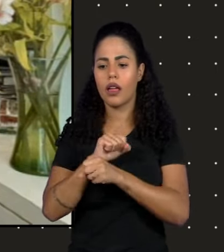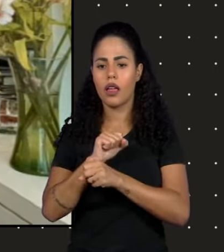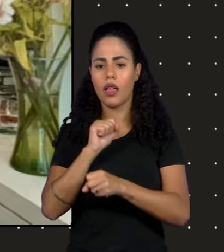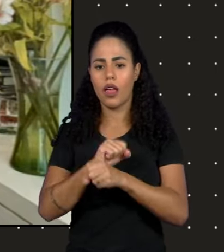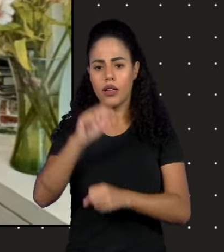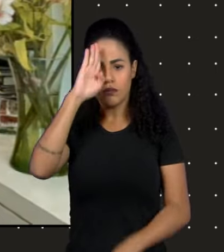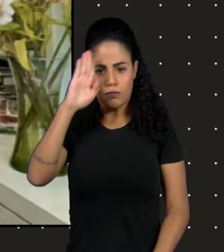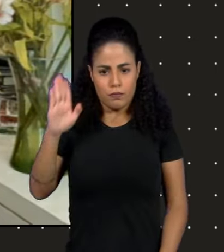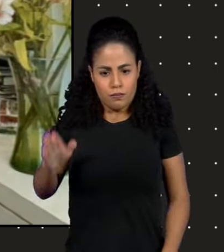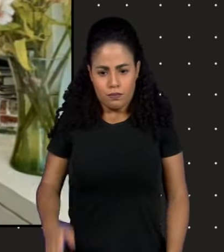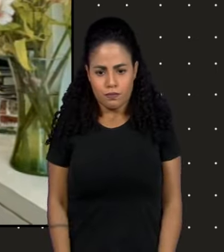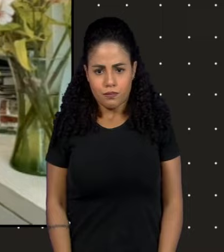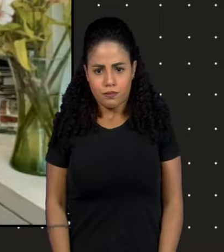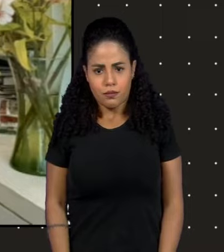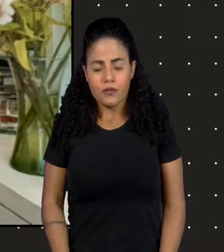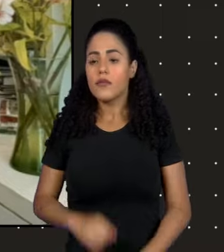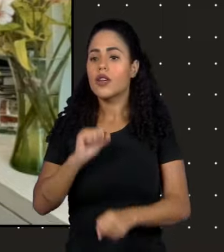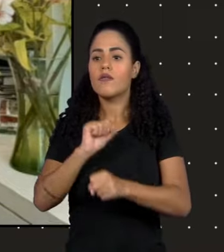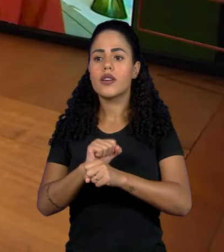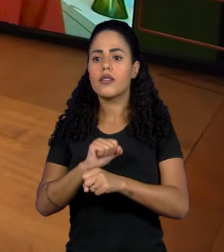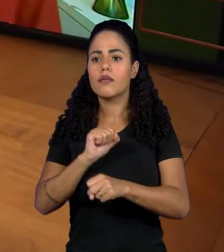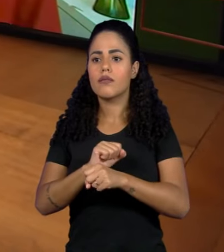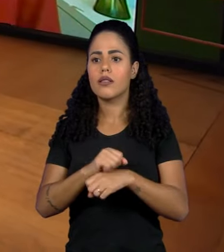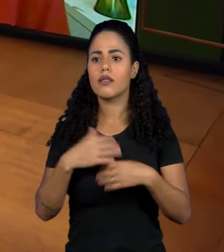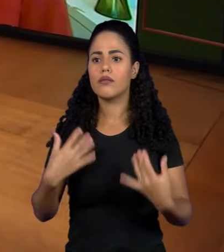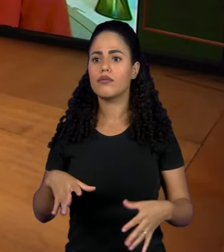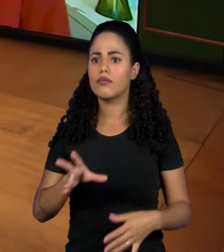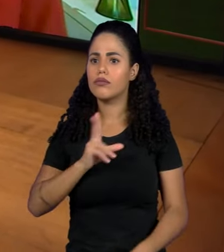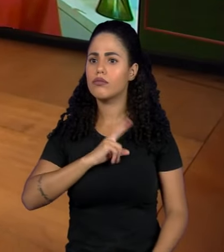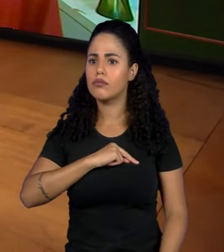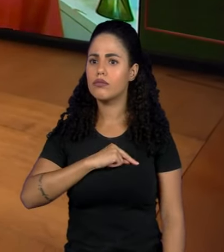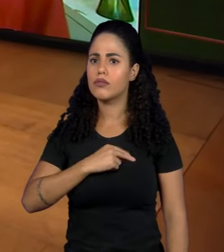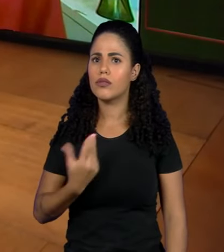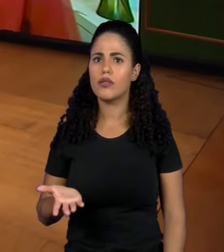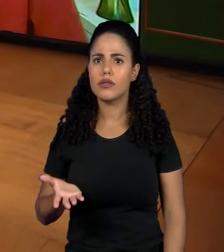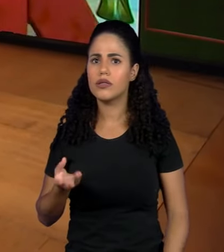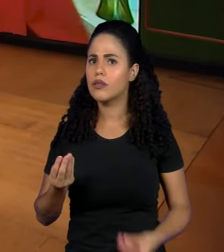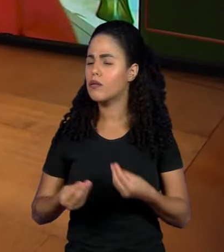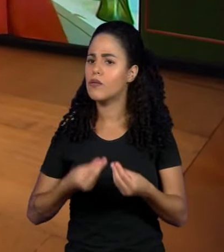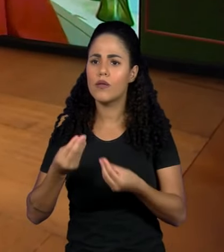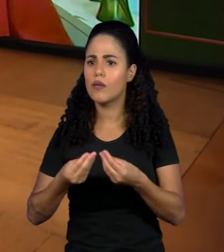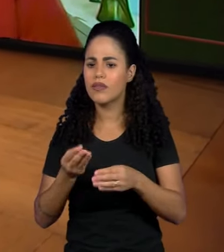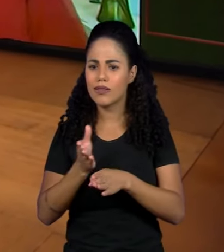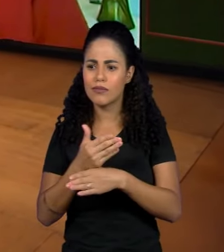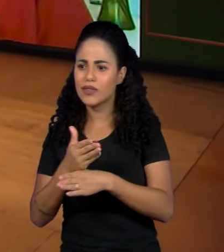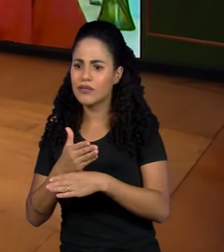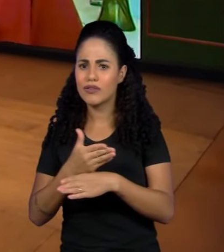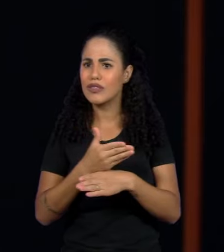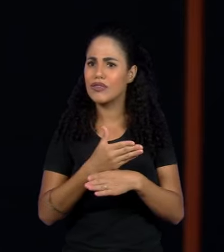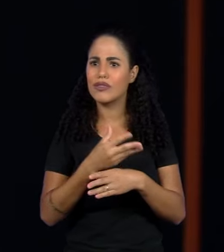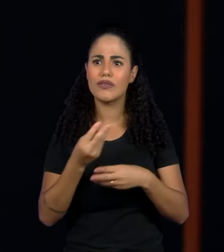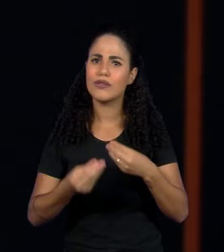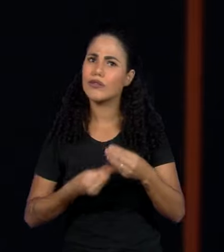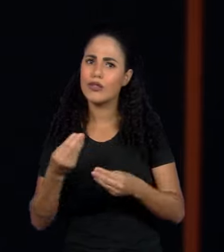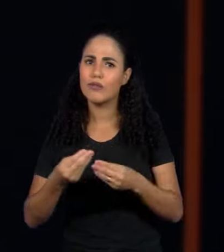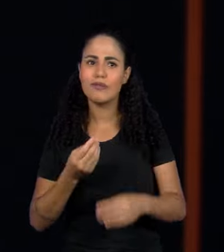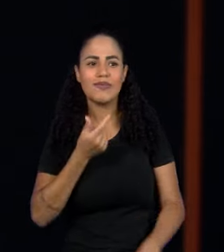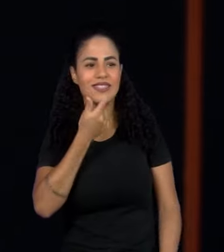descansar, é o nome da história. Descansar. Ai, que Tem horror. sentido? Descansar.